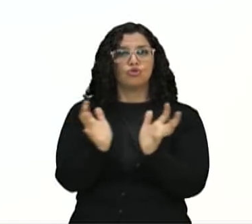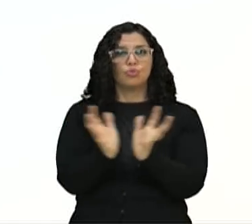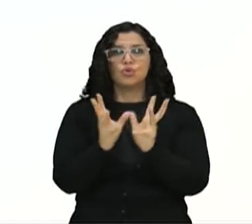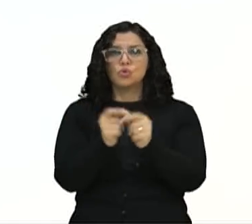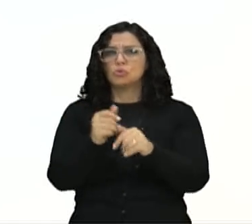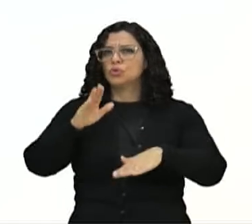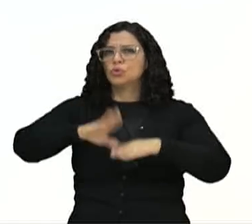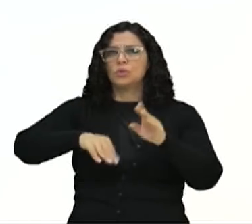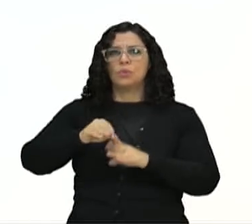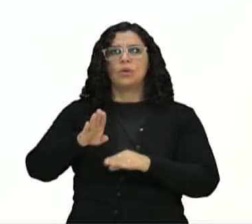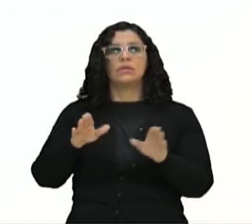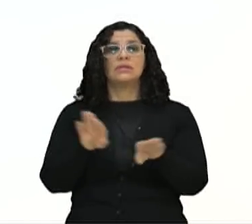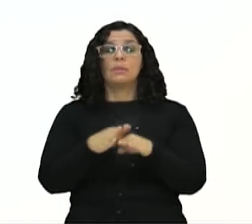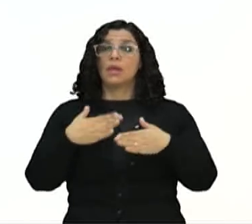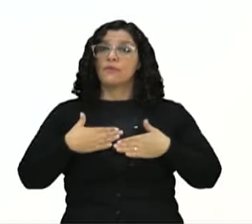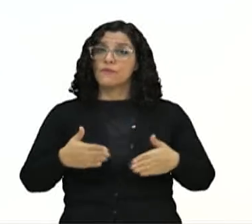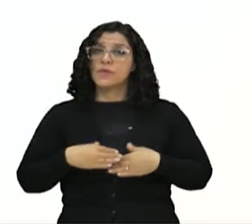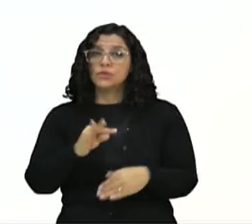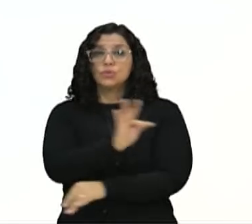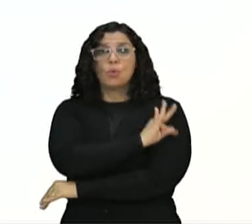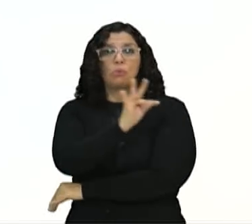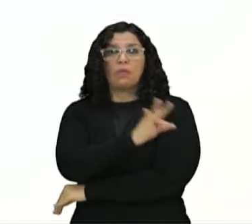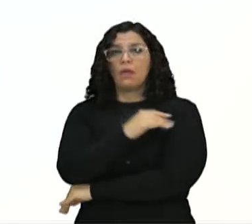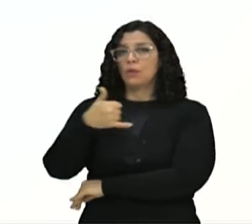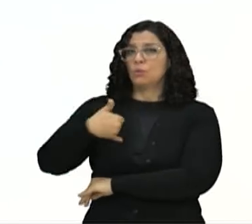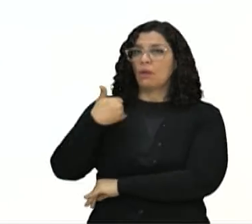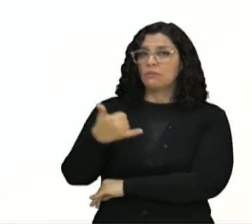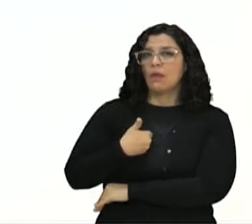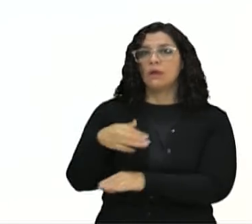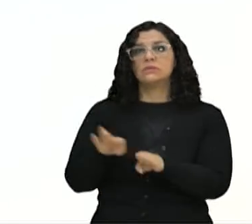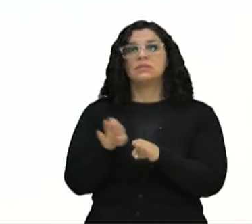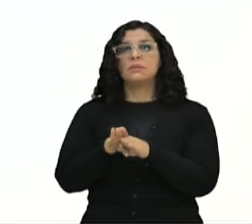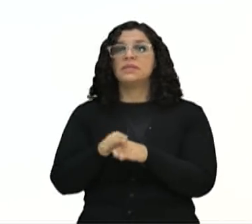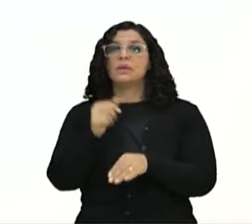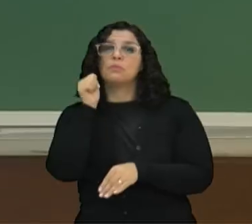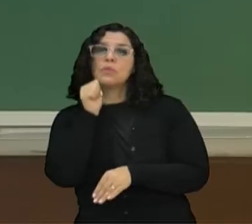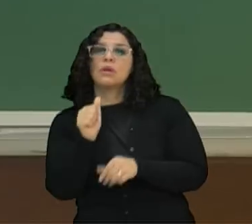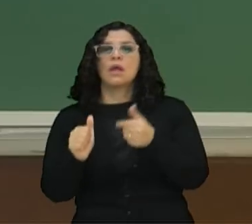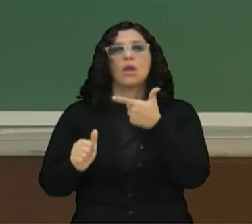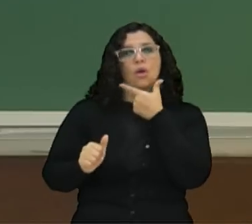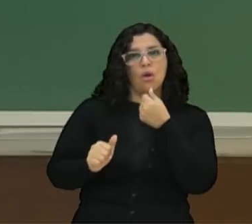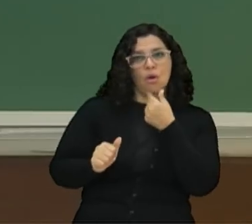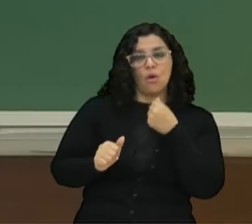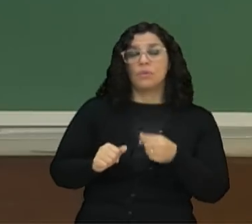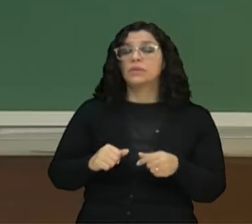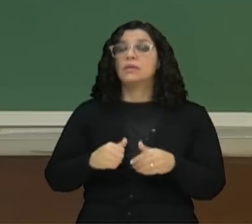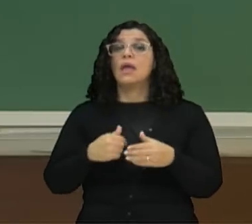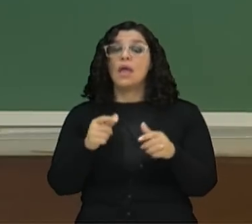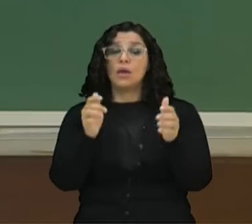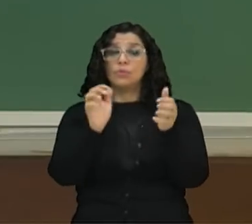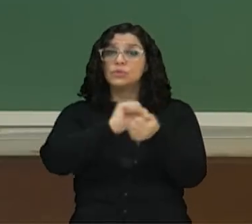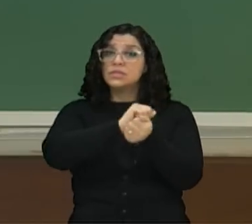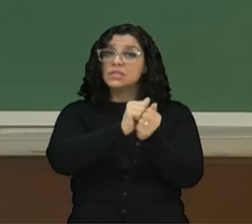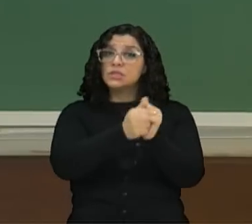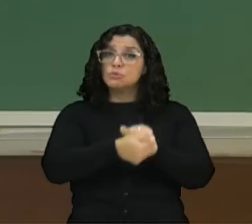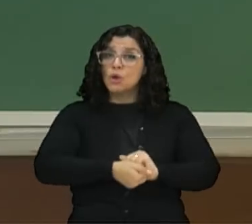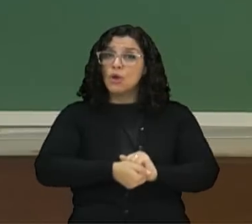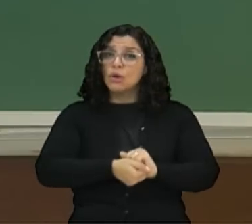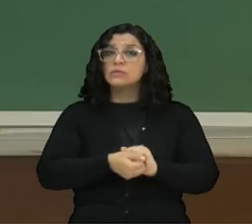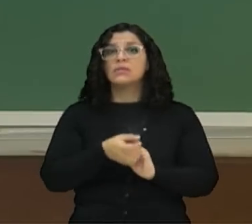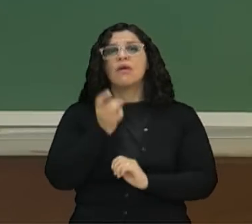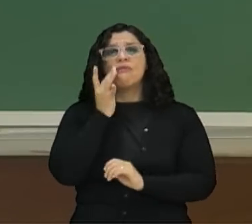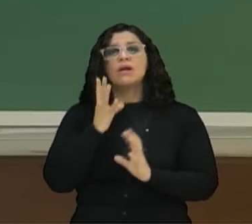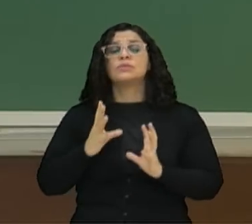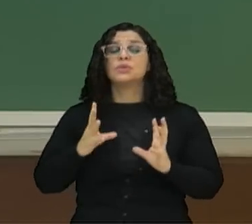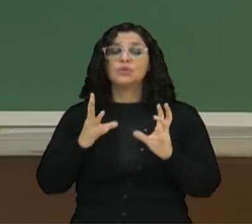do nível físico ou técnico, da idade ou de gênero. O que isso quer dizer? Que é uma modalidade que ela facilita